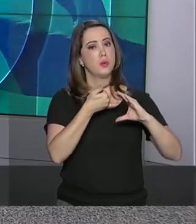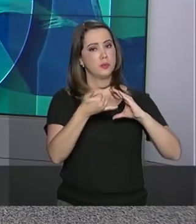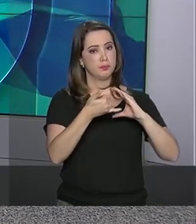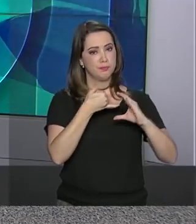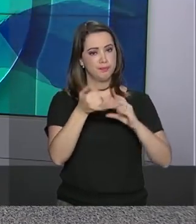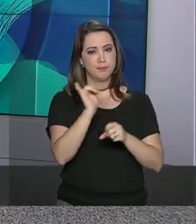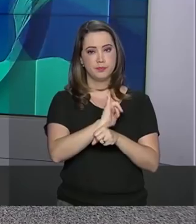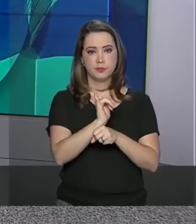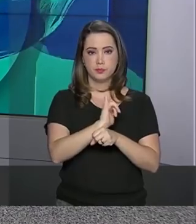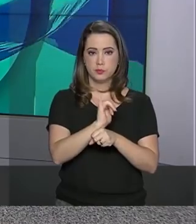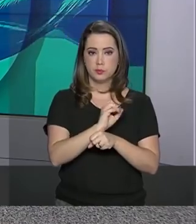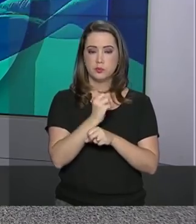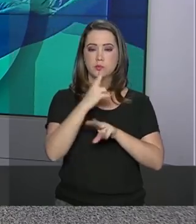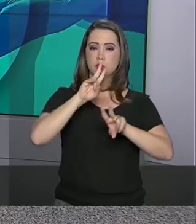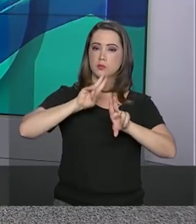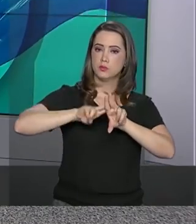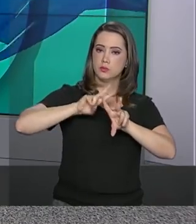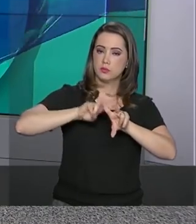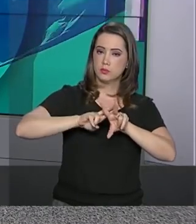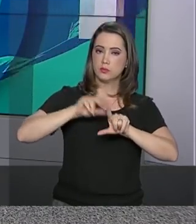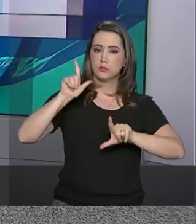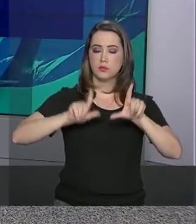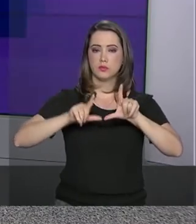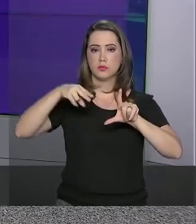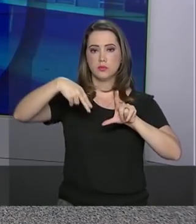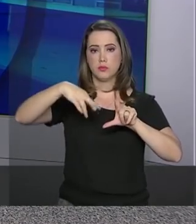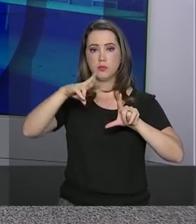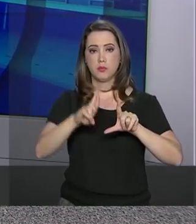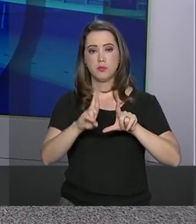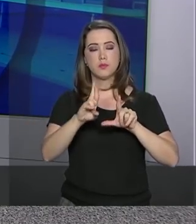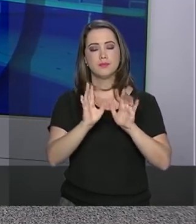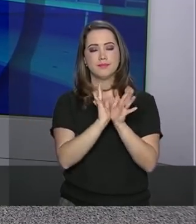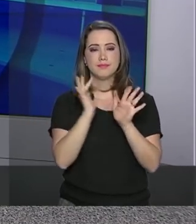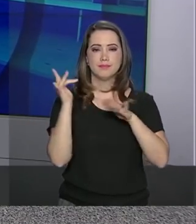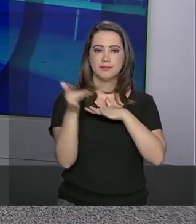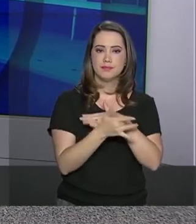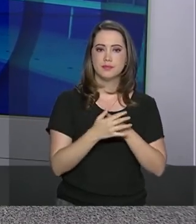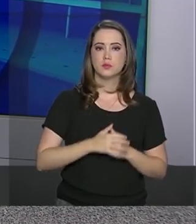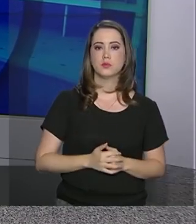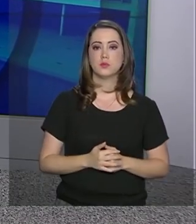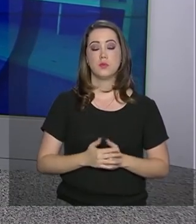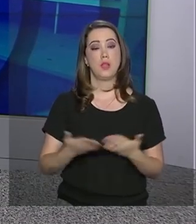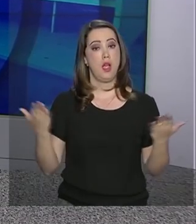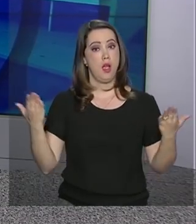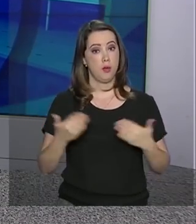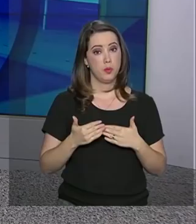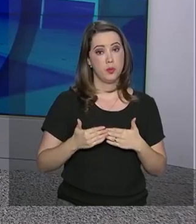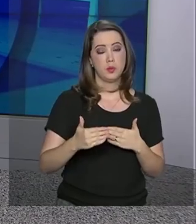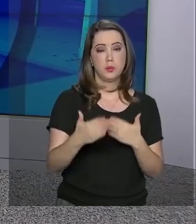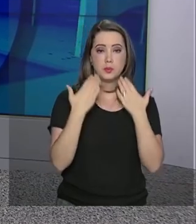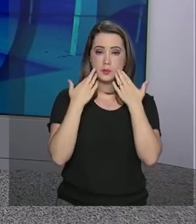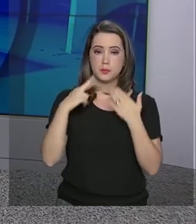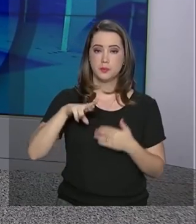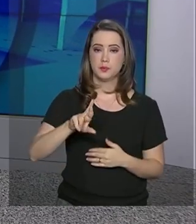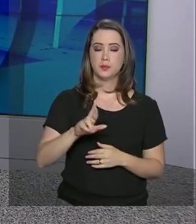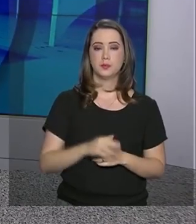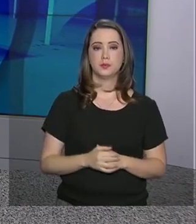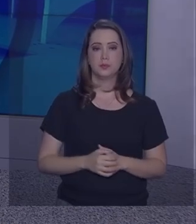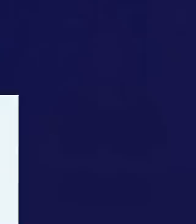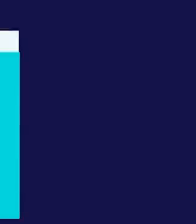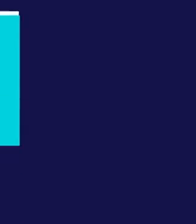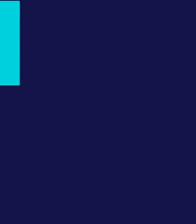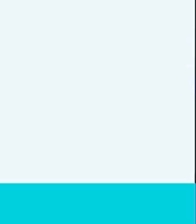acessar o Bate-Papo ao vivo no YouTube ou usar a hashtag TVNBR nas redes sociais. O repórter NBR começa agora.